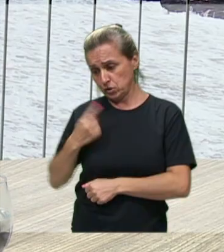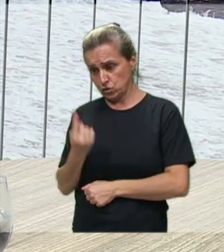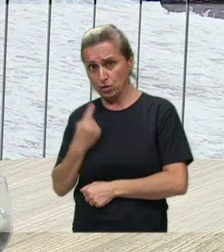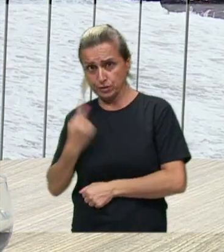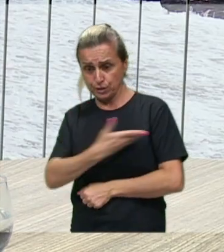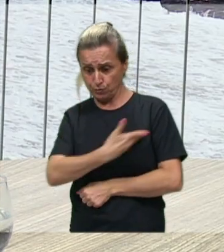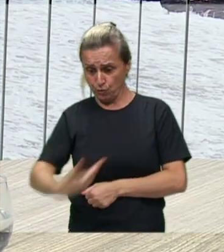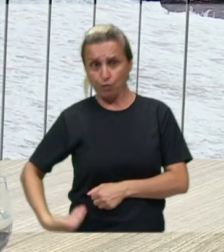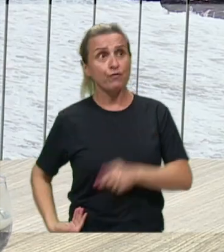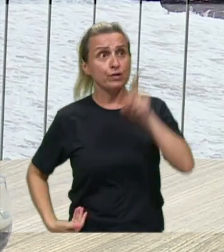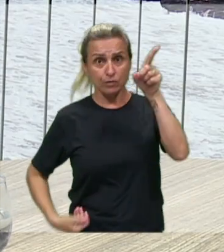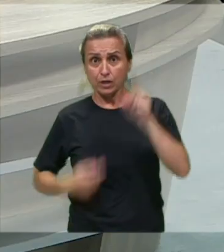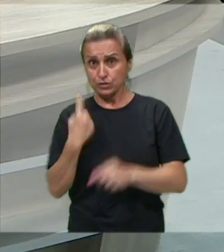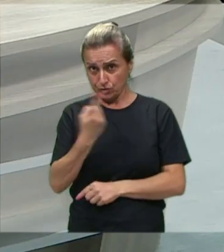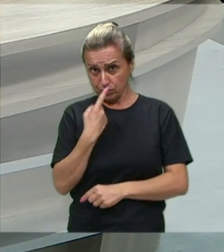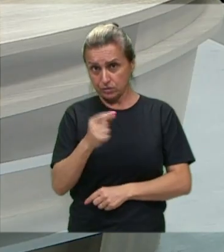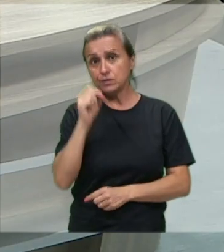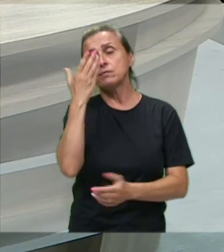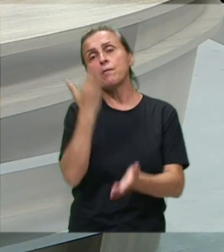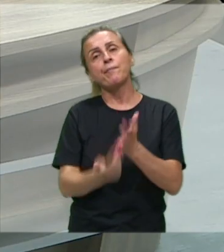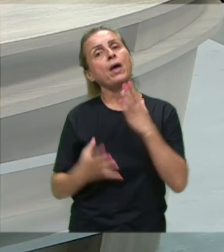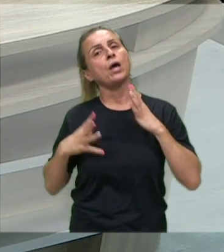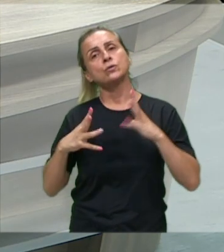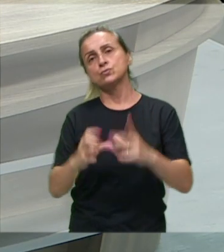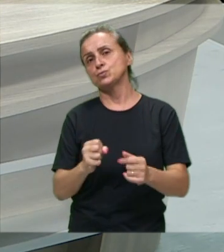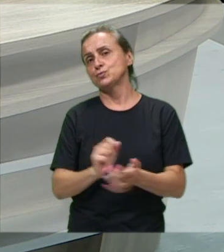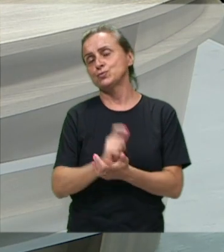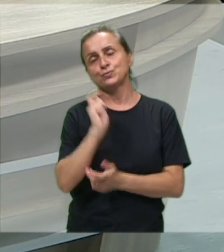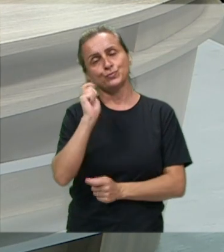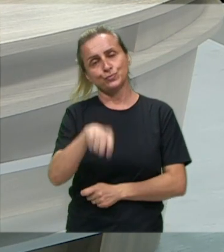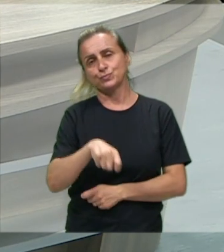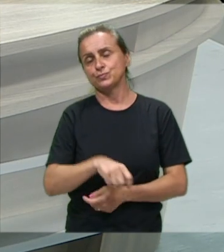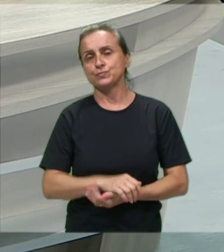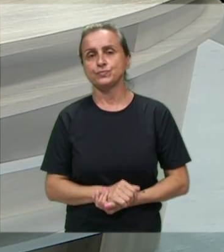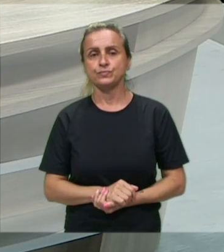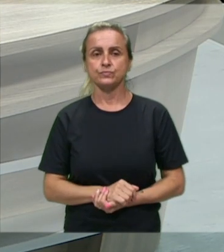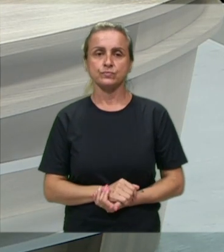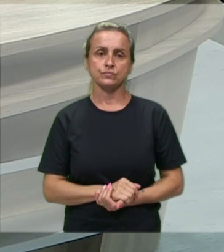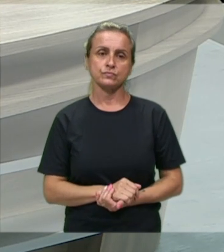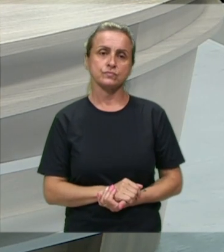é todo mundo, né? E agora vamos para uma questão mais